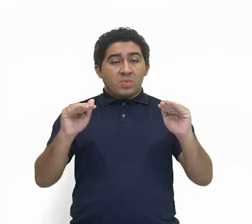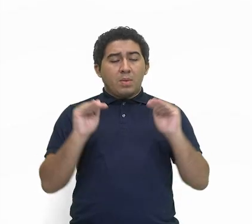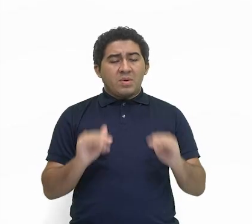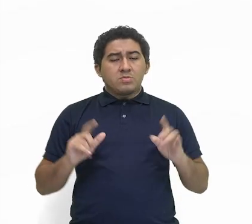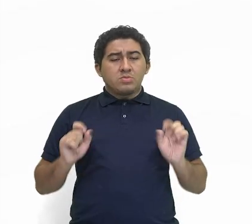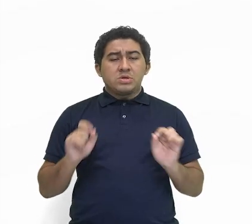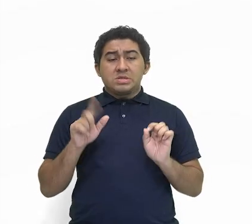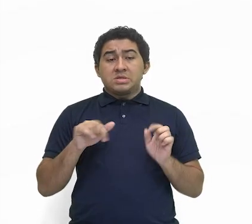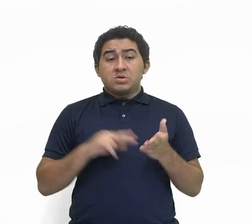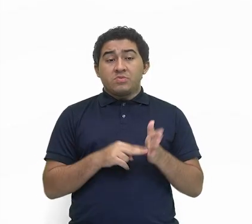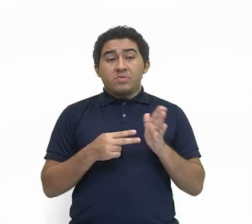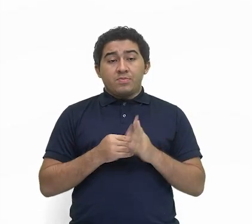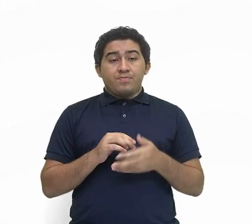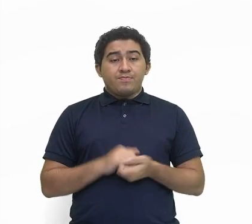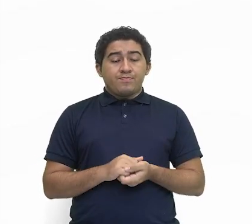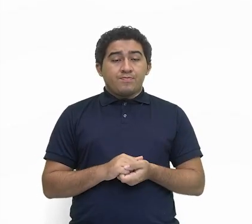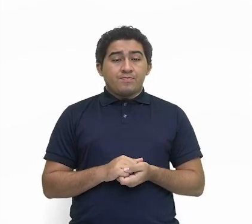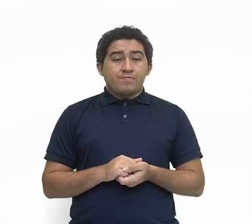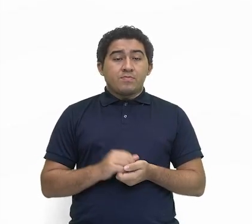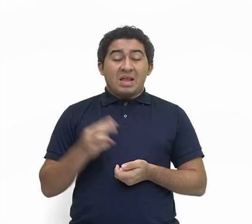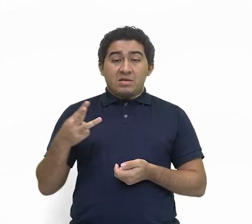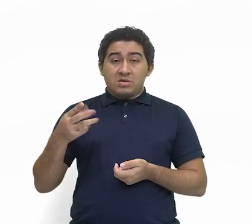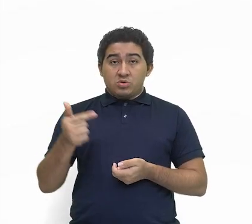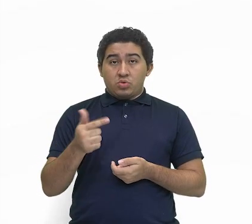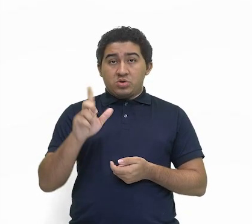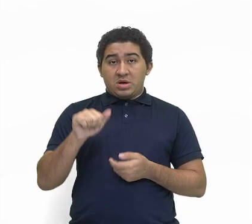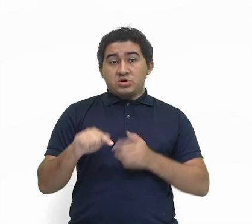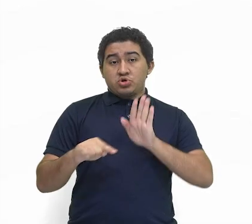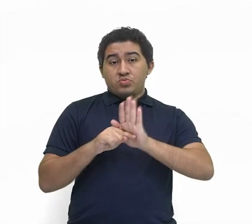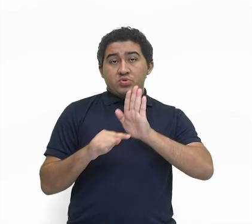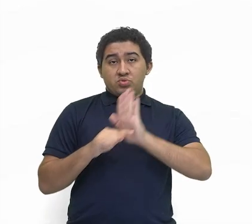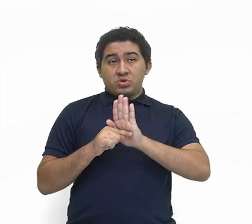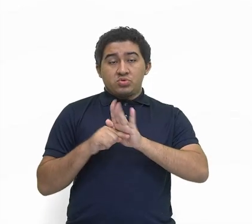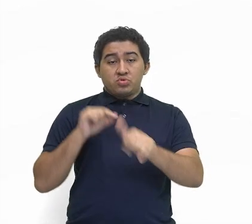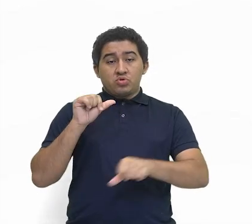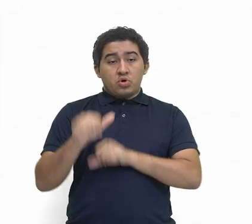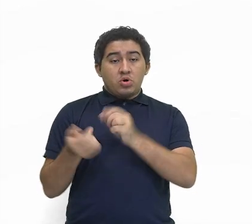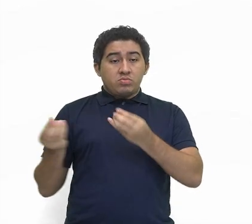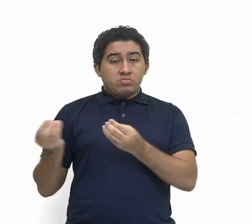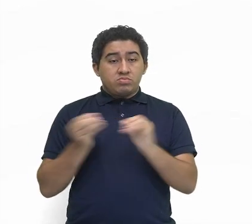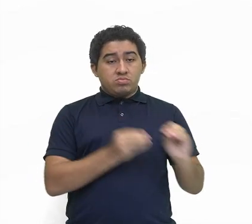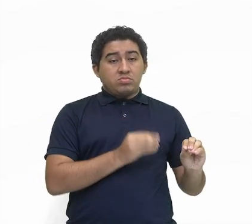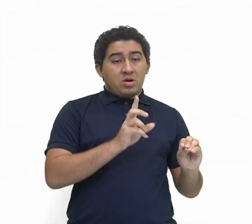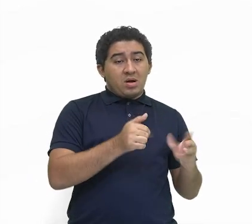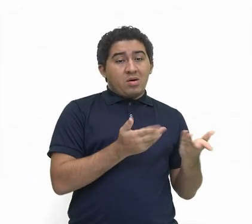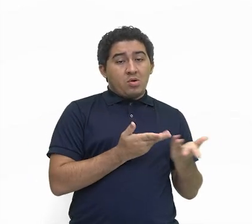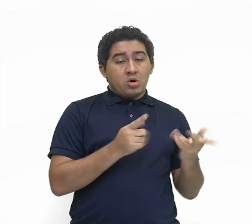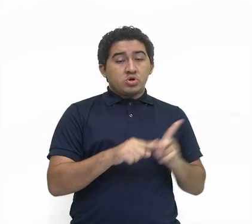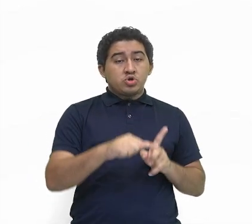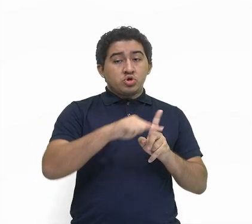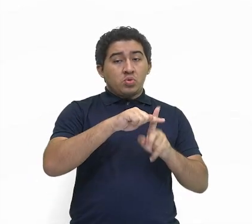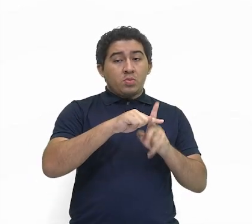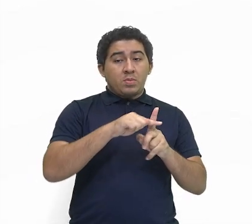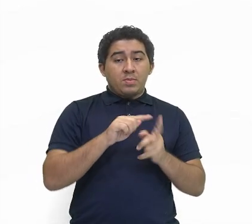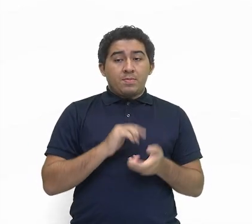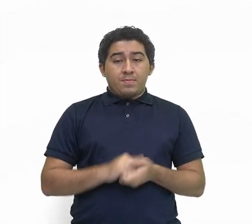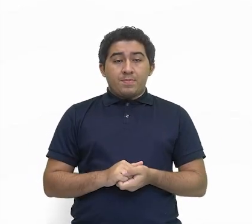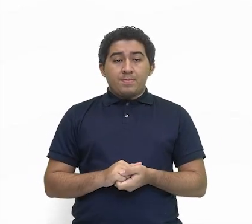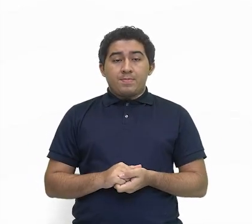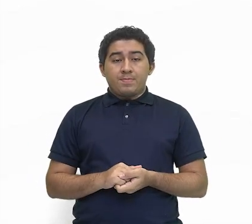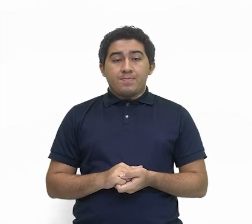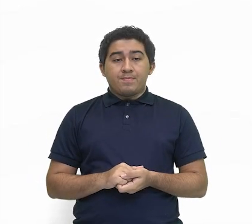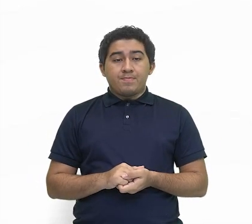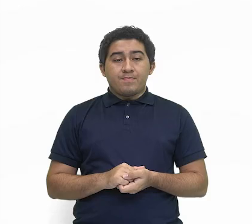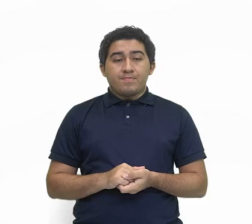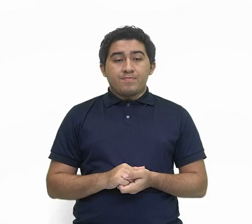ser o Tf? Eu pego o 32 aqui, que está diminuindo no segundo membro, e passo ele para o primeiro, ele vai somando.